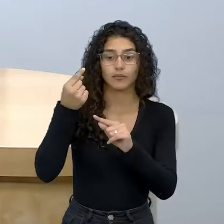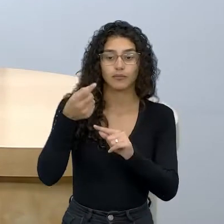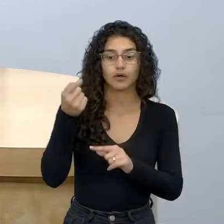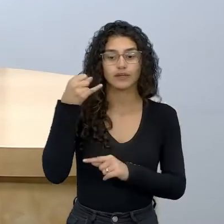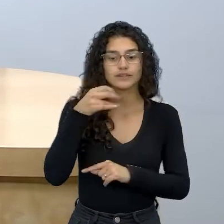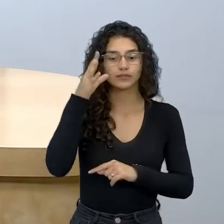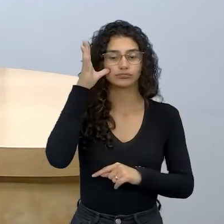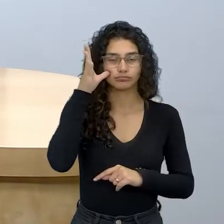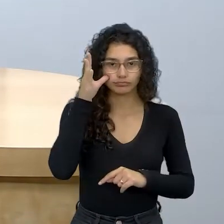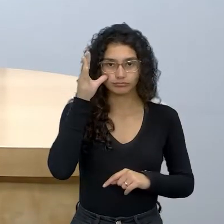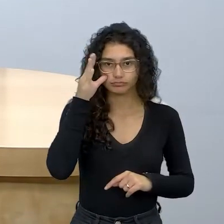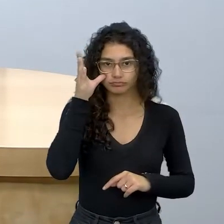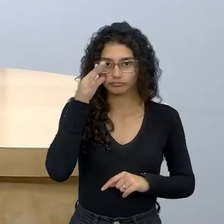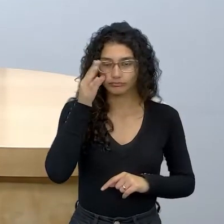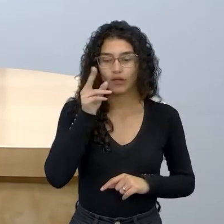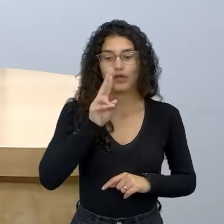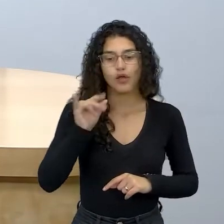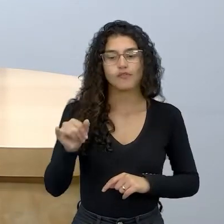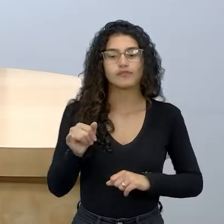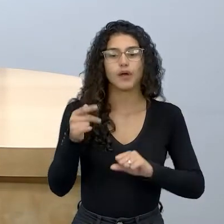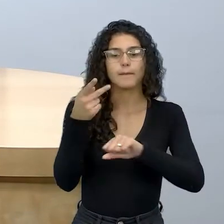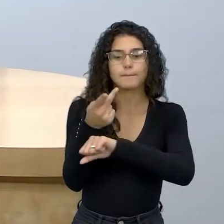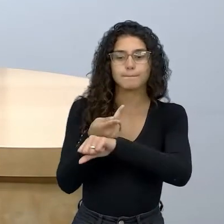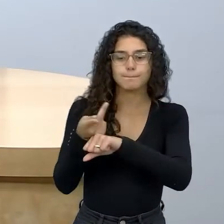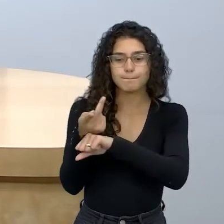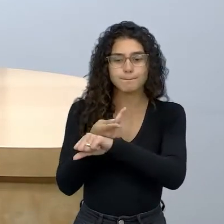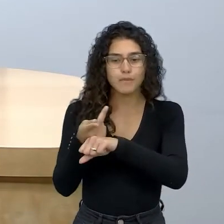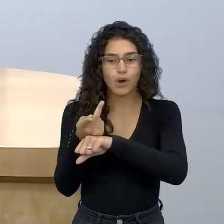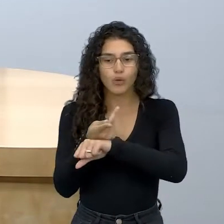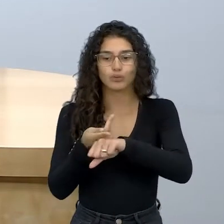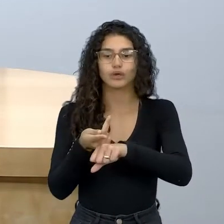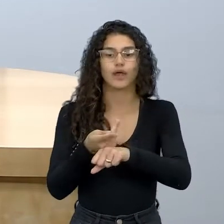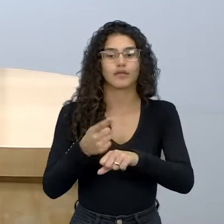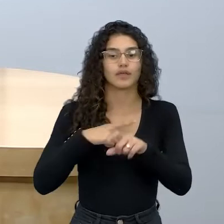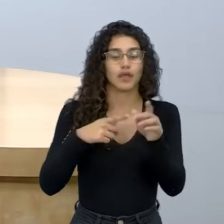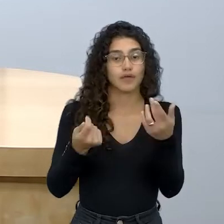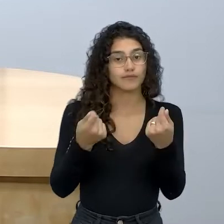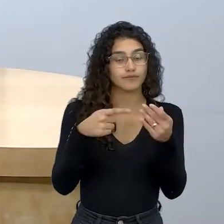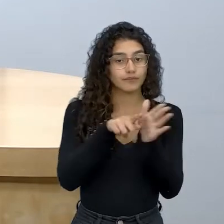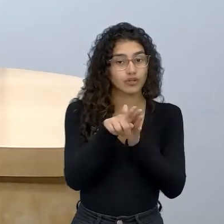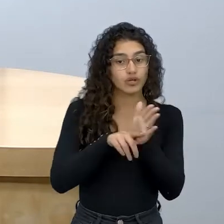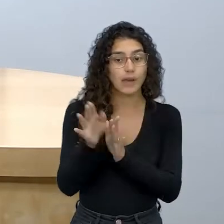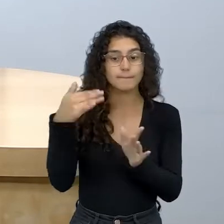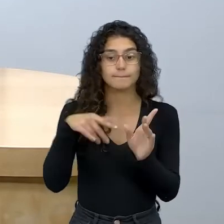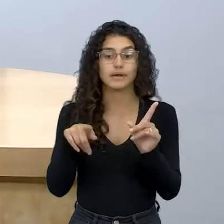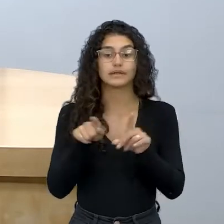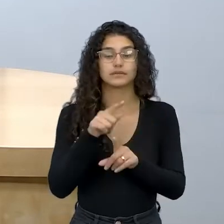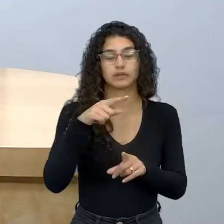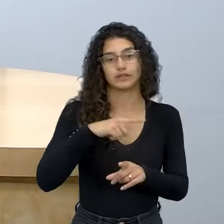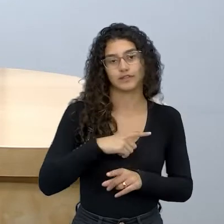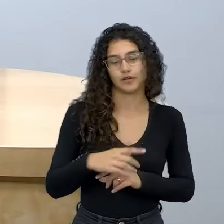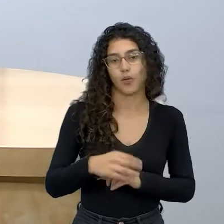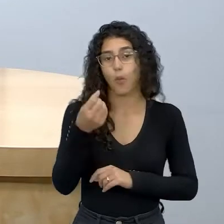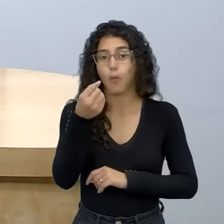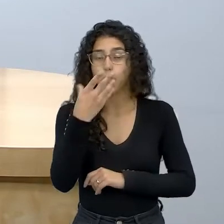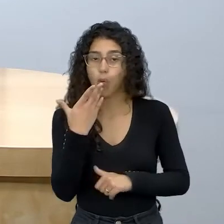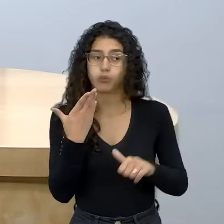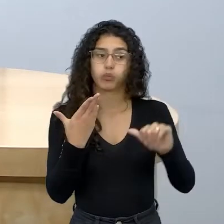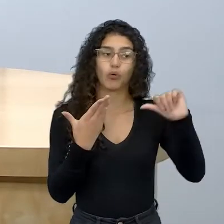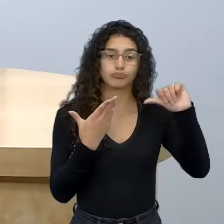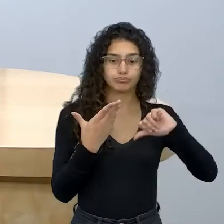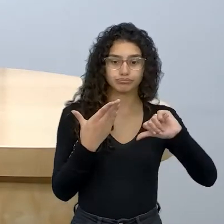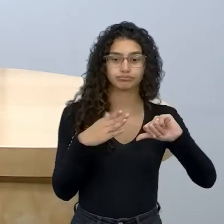se interessar, ela vai correr atrás aí e aí vai estar investigando mais os custos e os benefícios. Daí